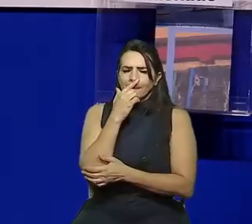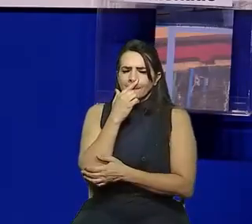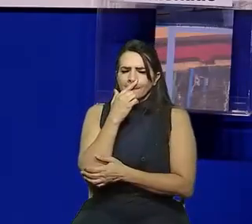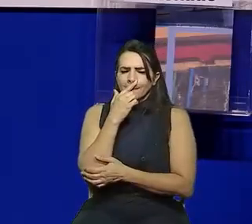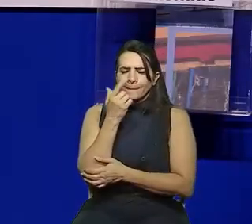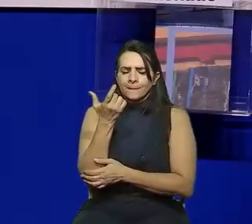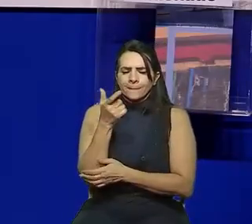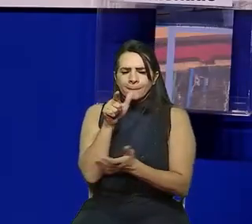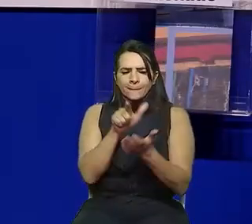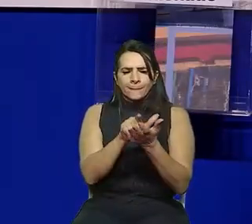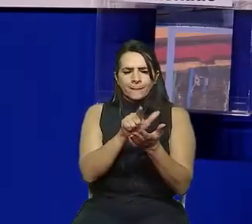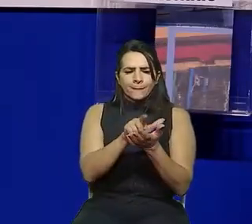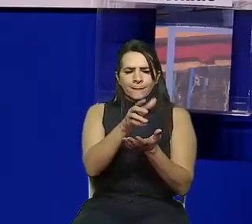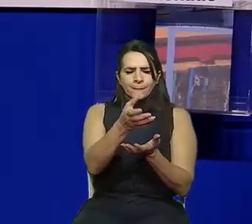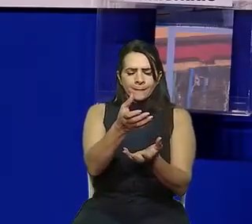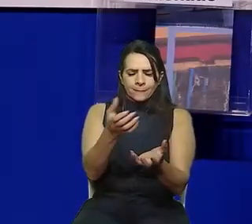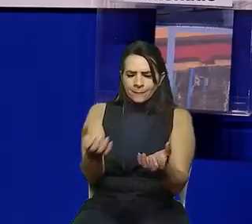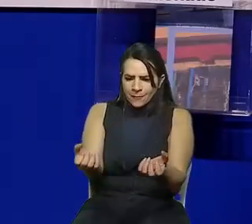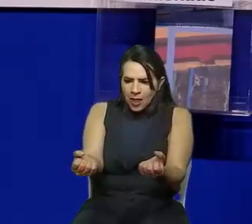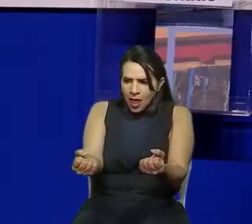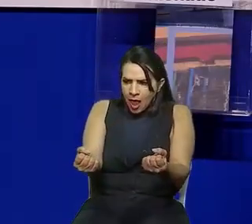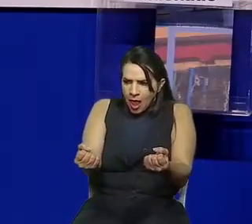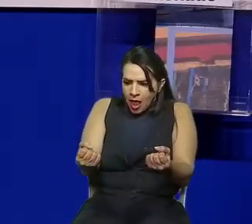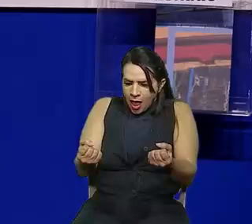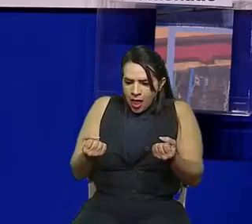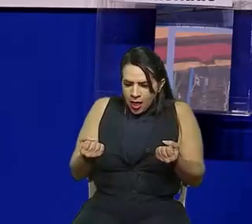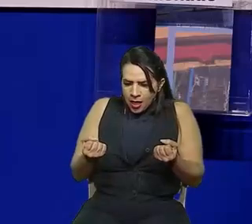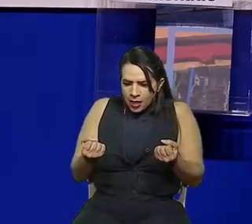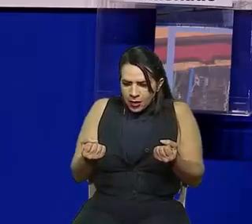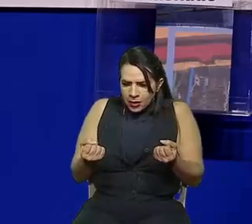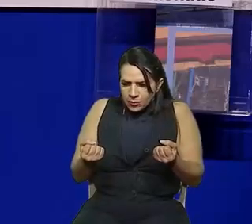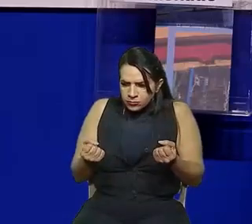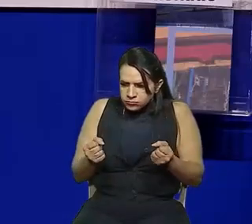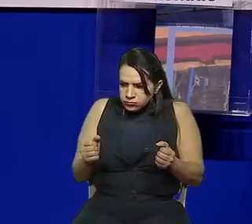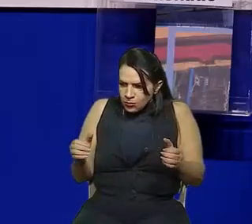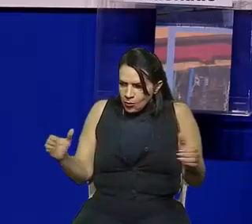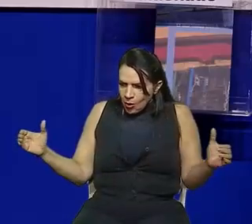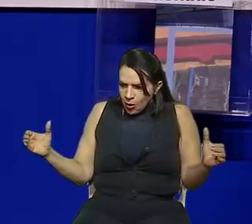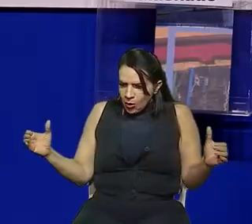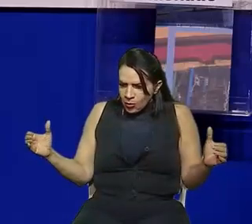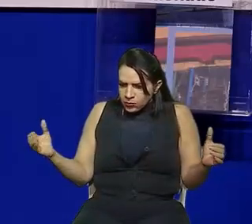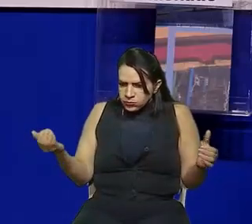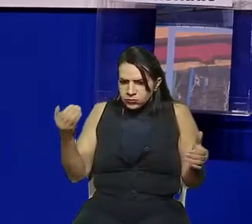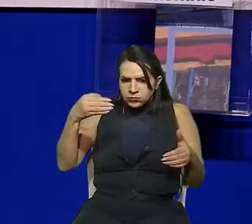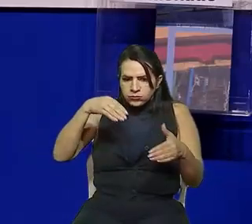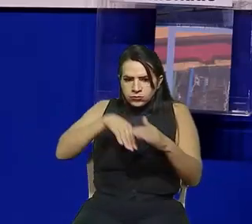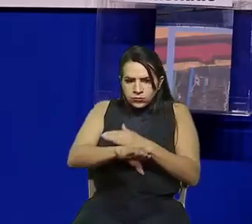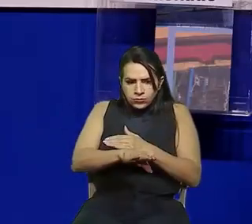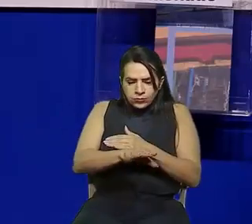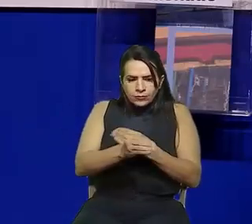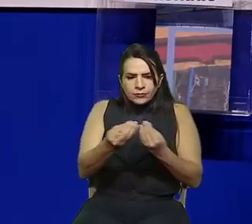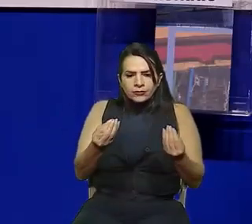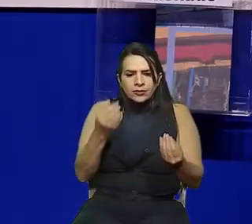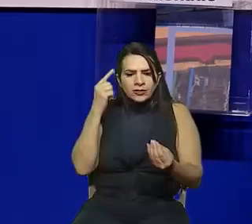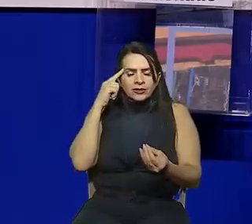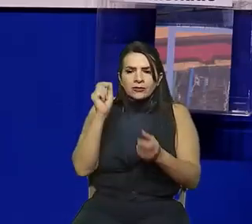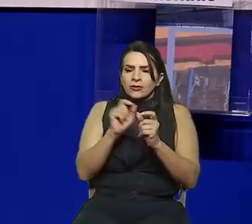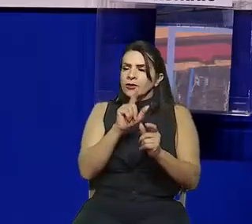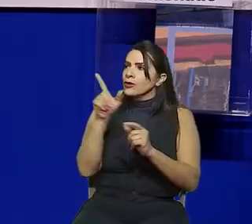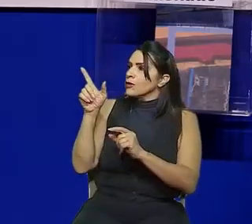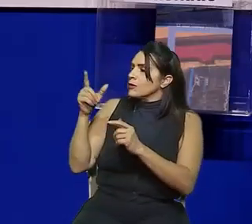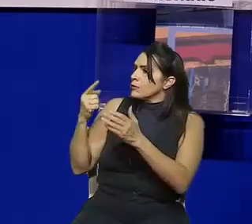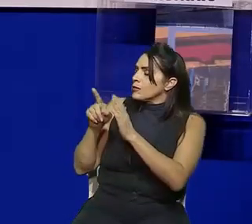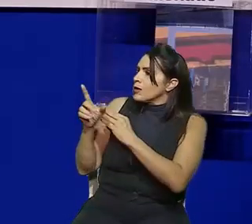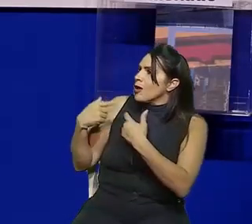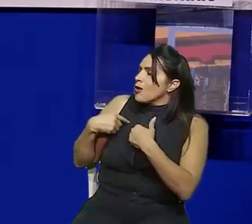gaveta. As gavetas eram imensas. Joguei naquela gaveta. E aí eu falei, mas eu tenho que saber o que pode e o que não